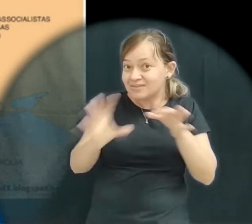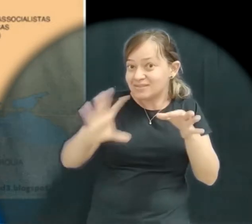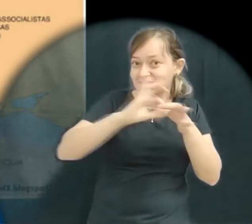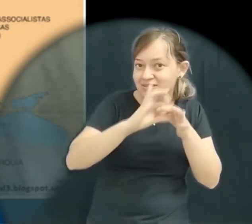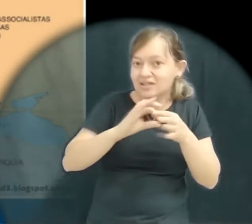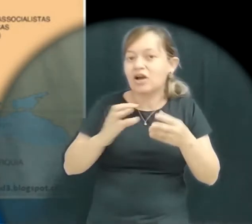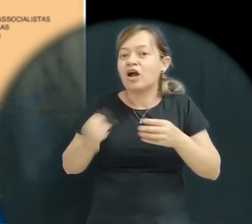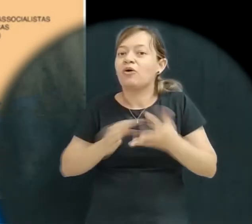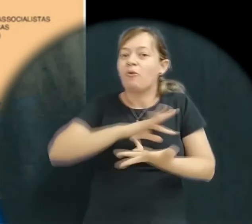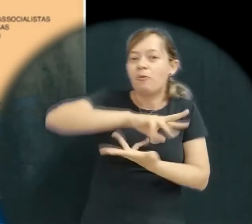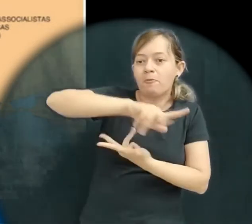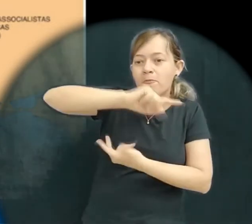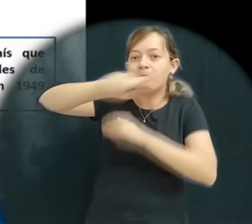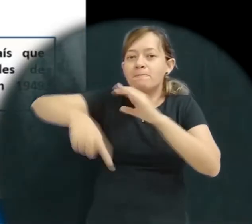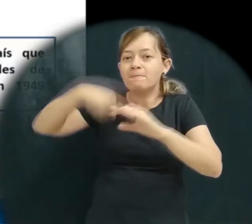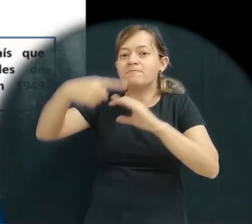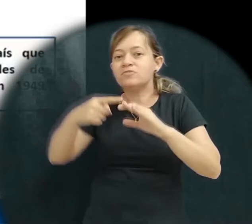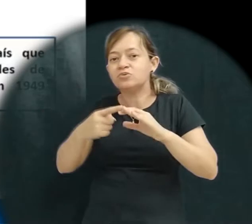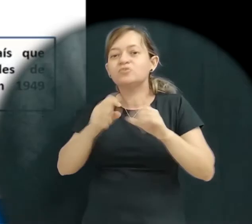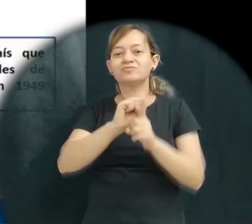mundo socialista.